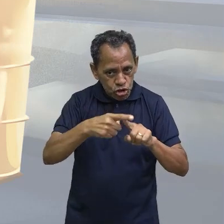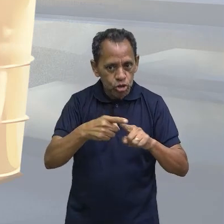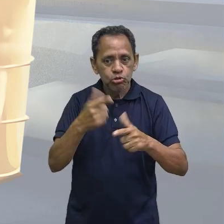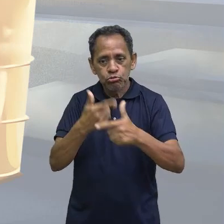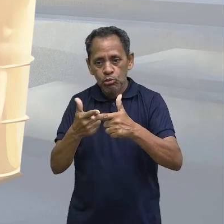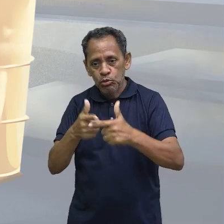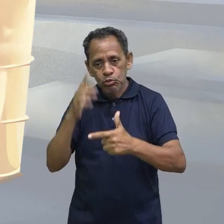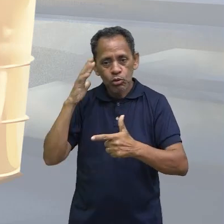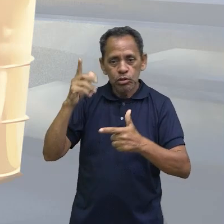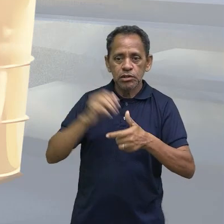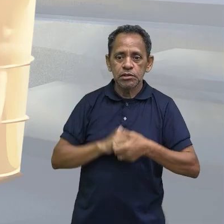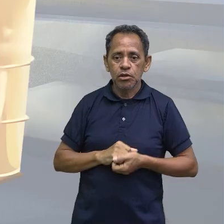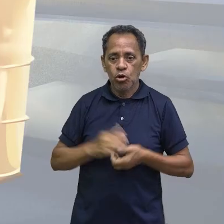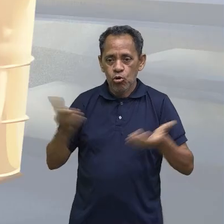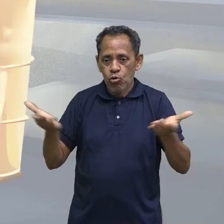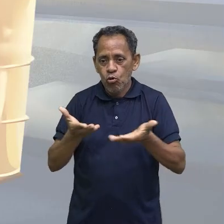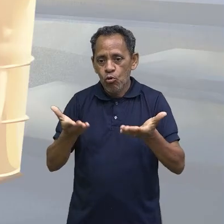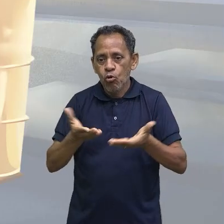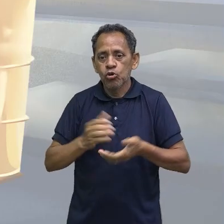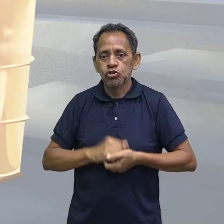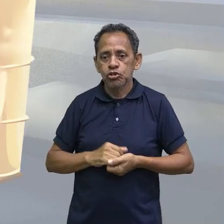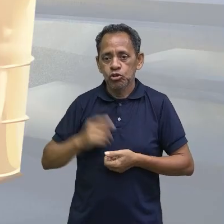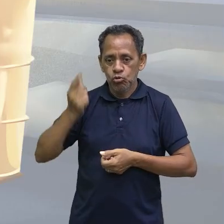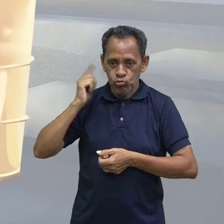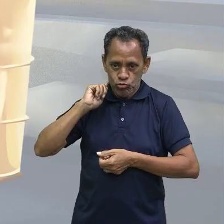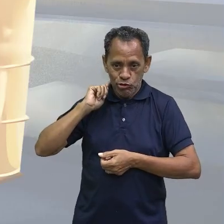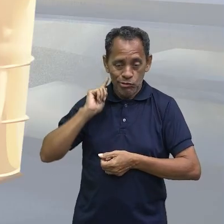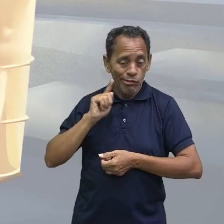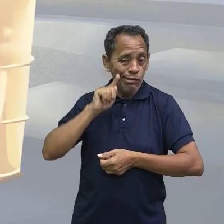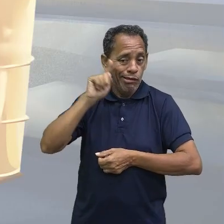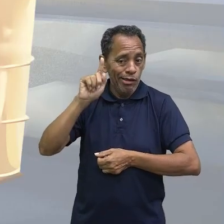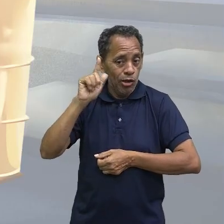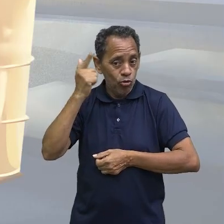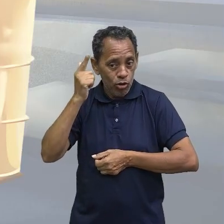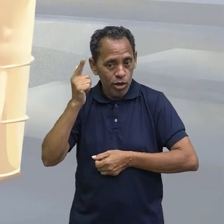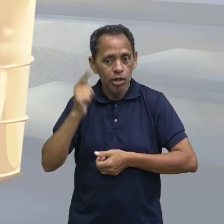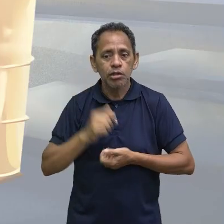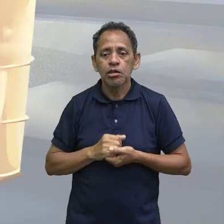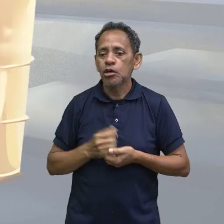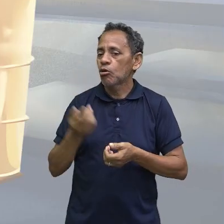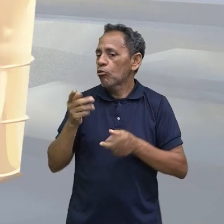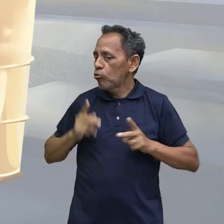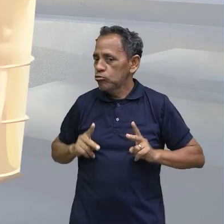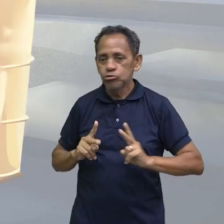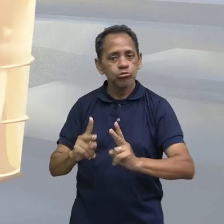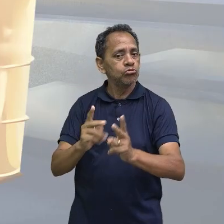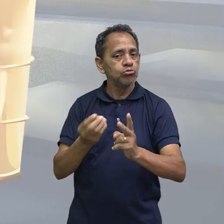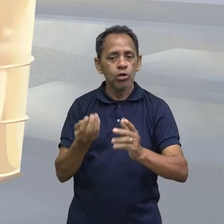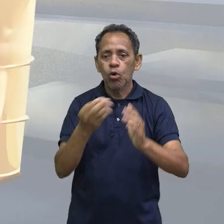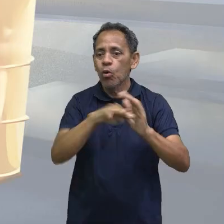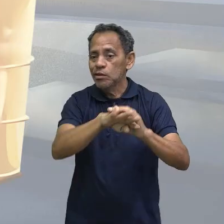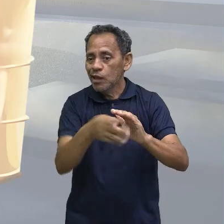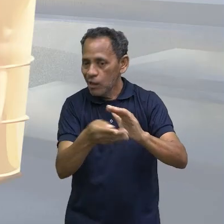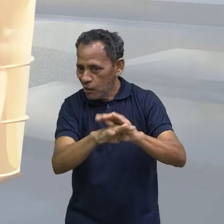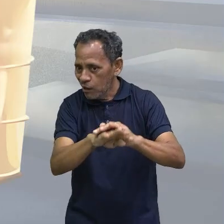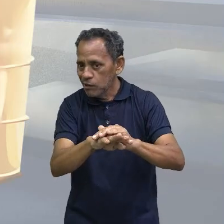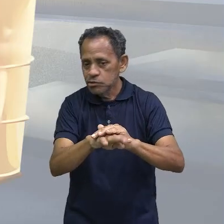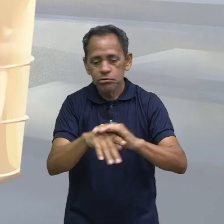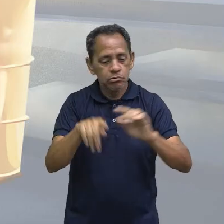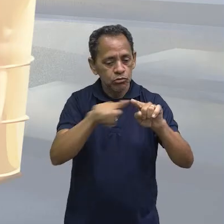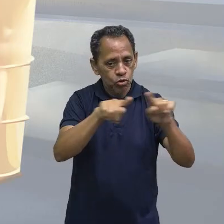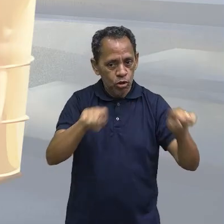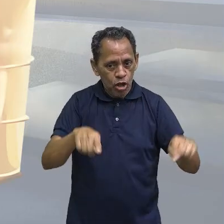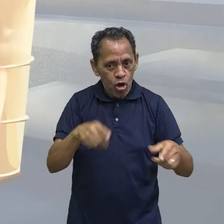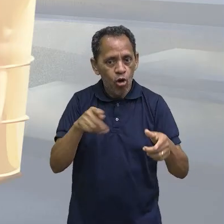situação atual, né? Bom, o lixo lá de Goiânia, ele permanece armazenado no depósito de Abadia, de Goiás,